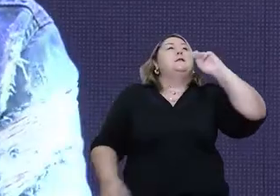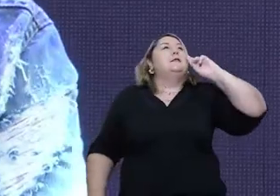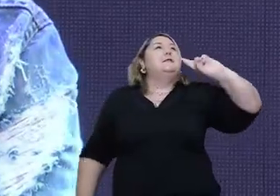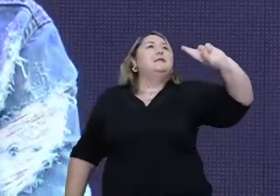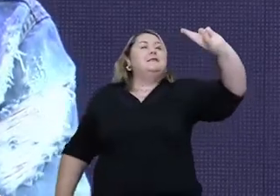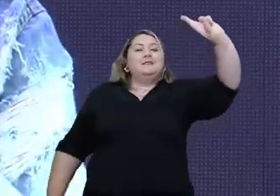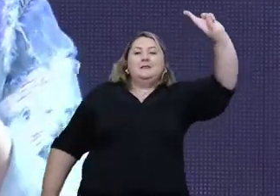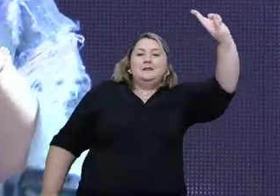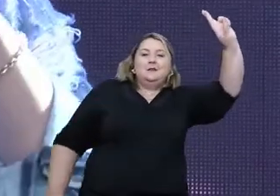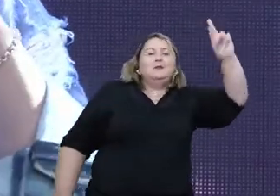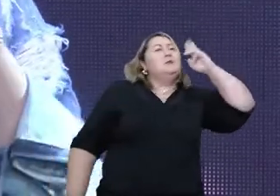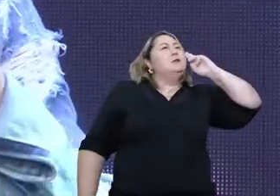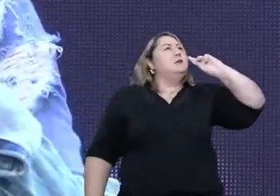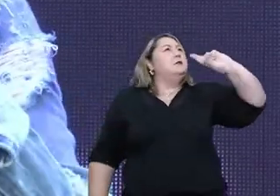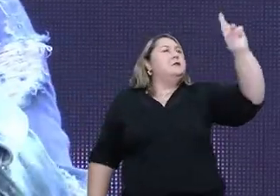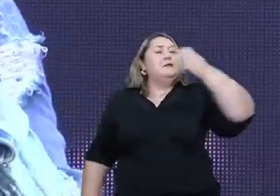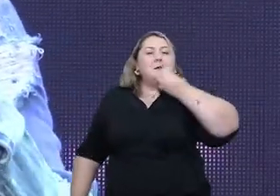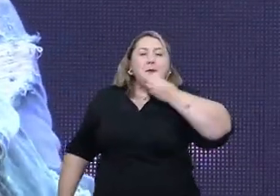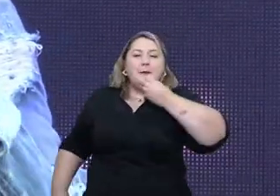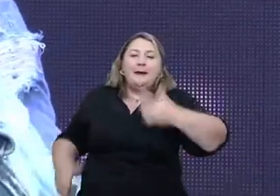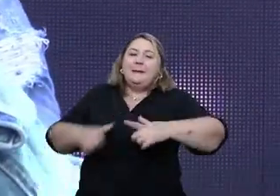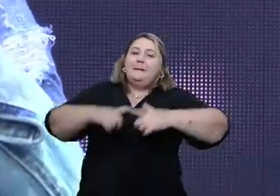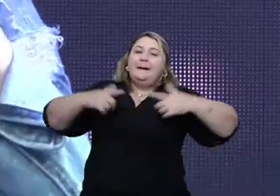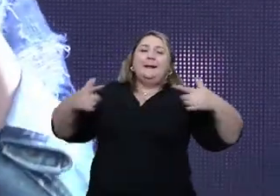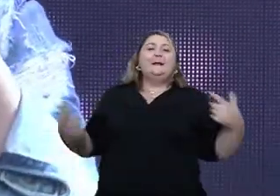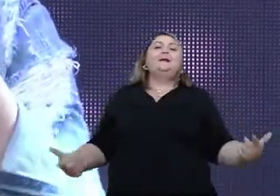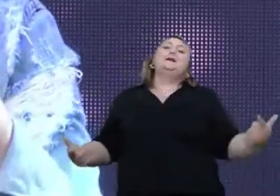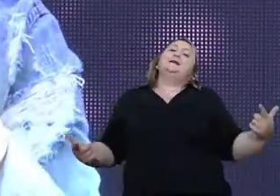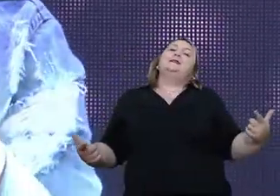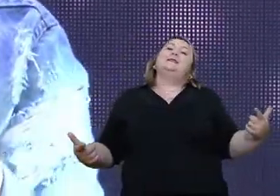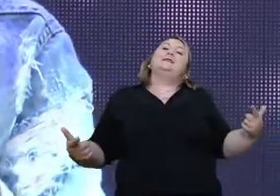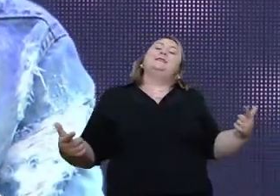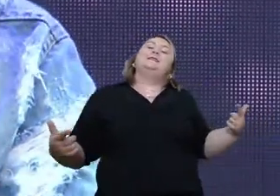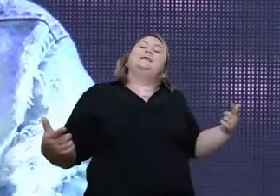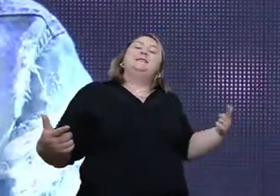a ti, porque o Senhor é meu bem